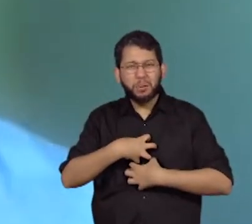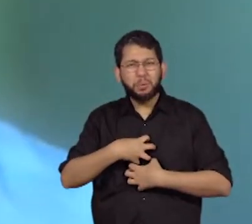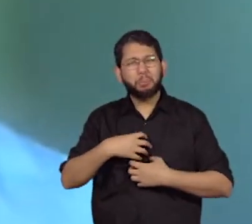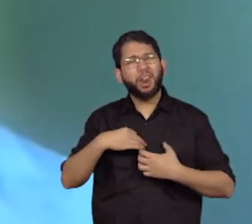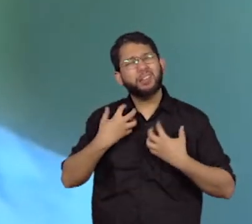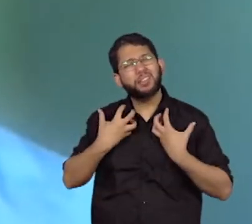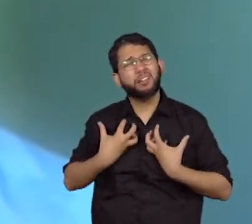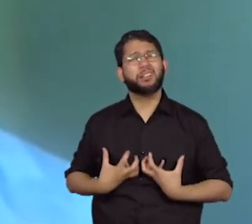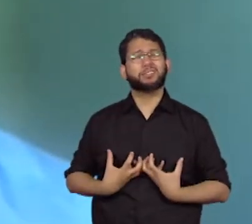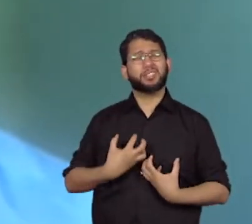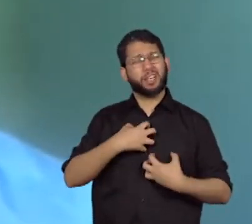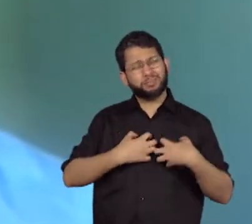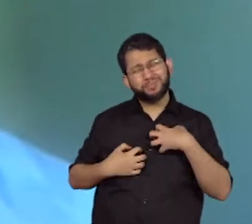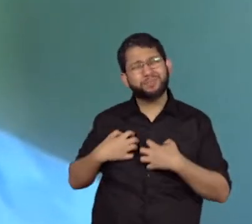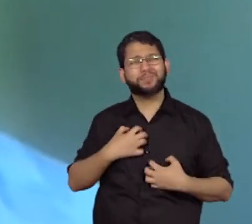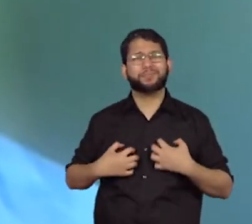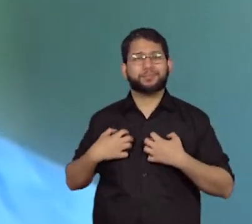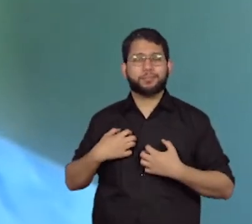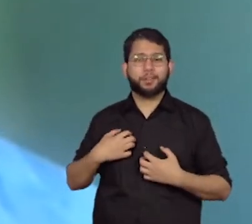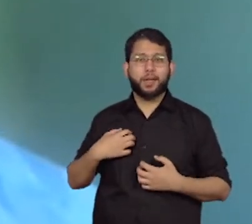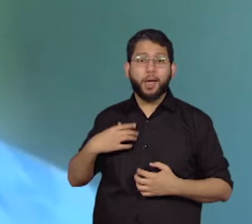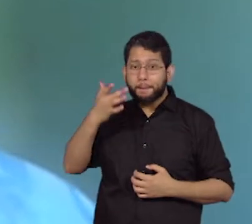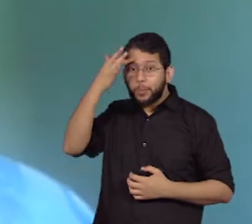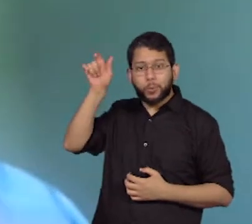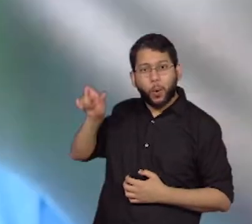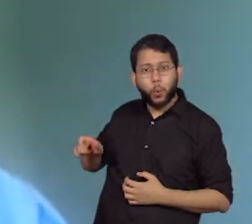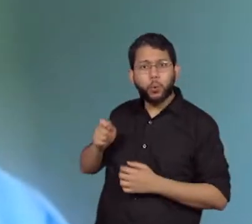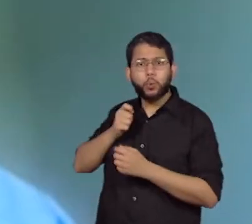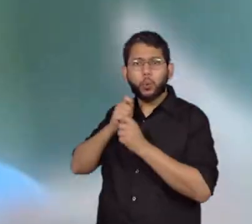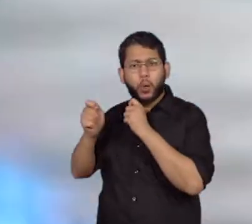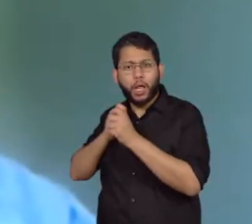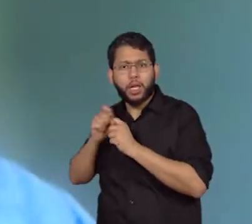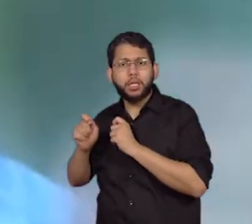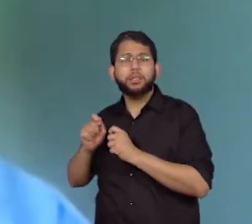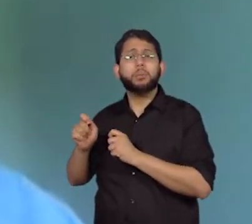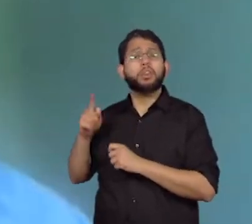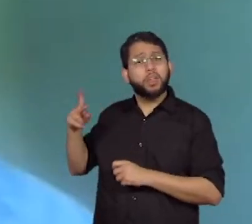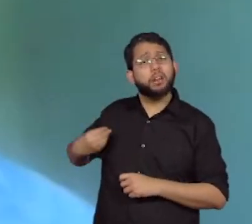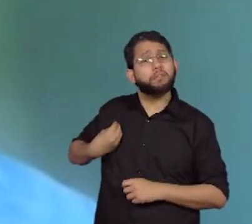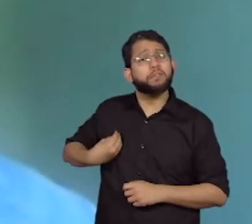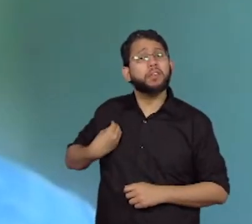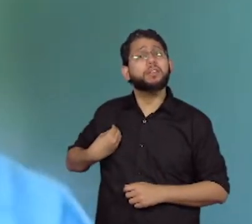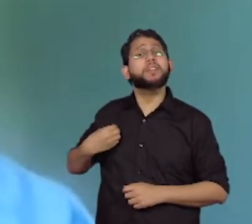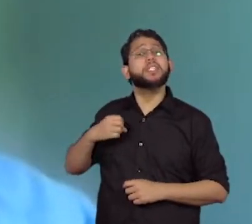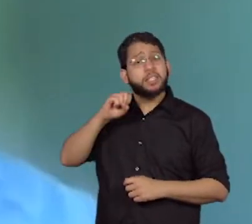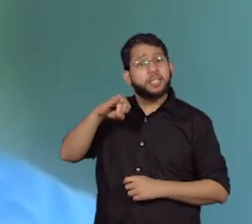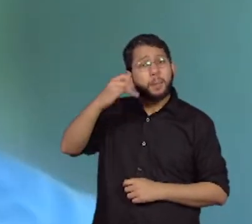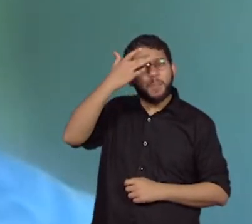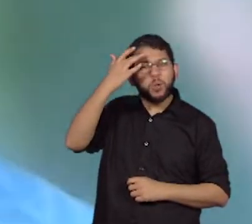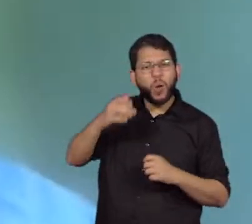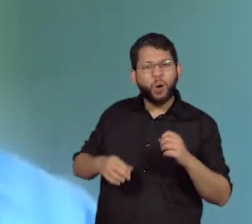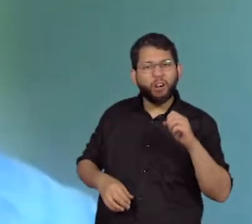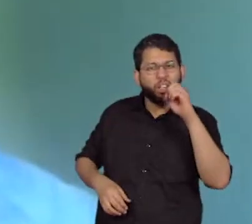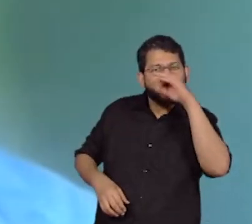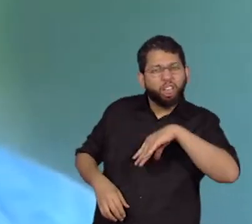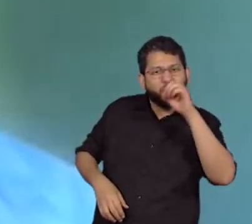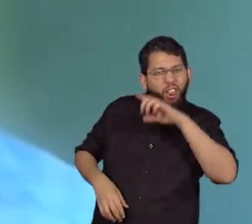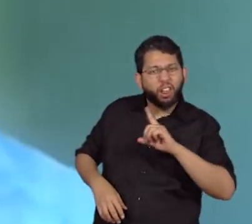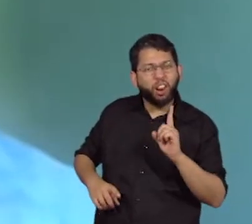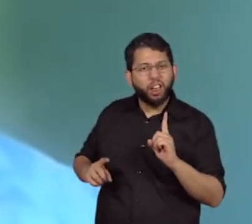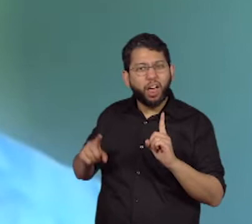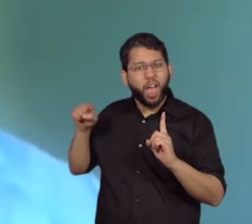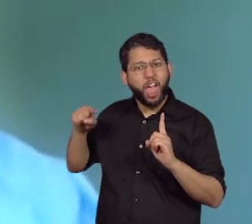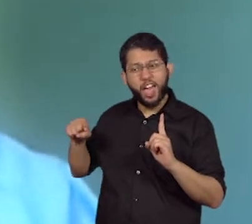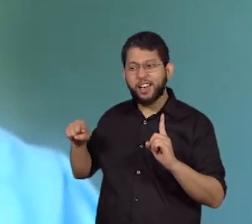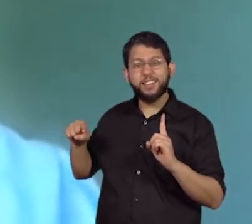muito desgastante para a pessoa. Eu conheço alguns jornalistas que se alimentam e vivem e crescem, inclusive, da polêmica.